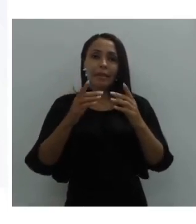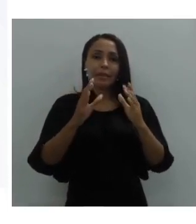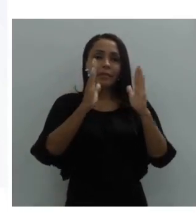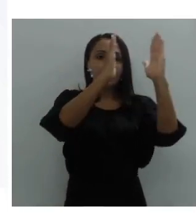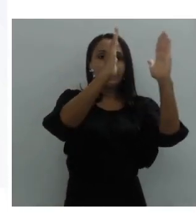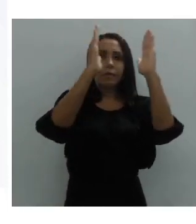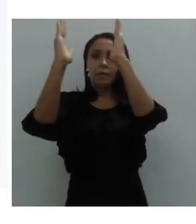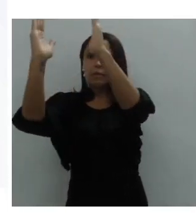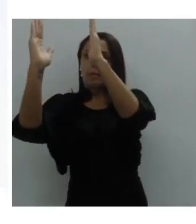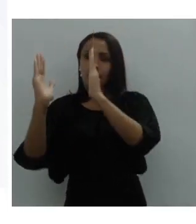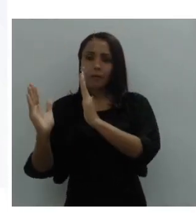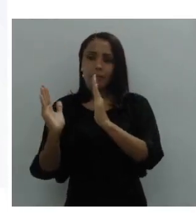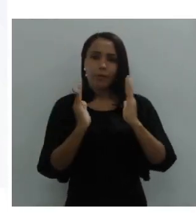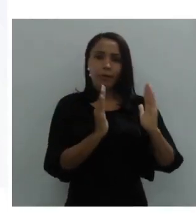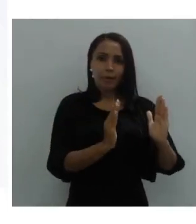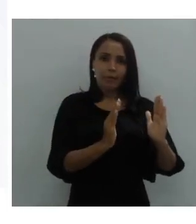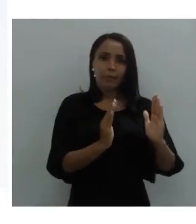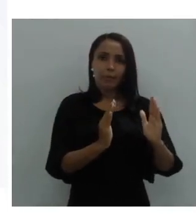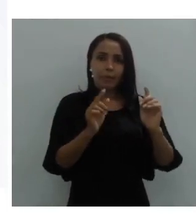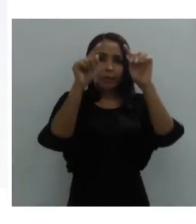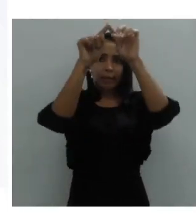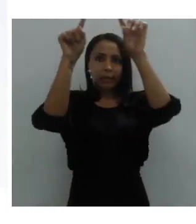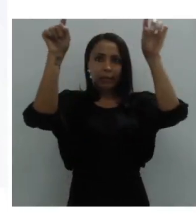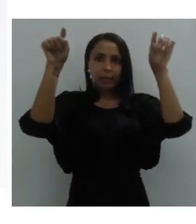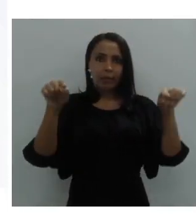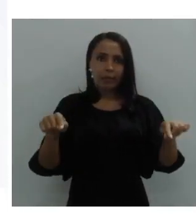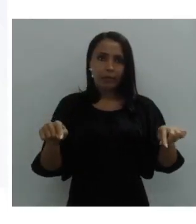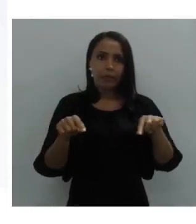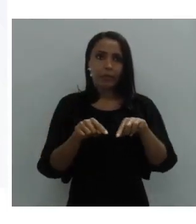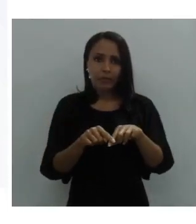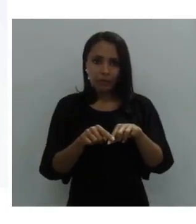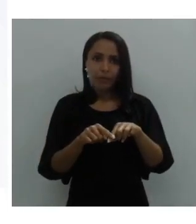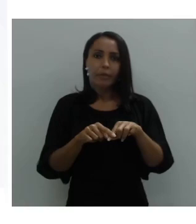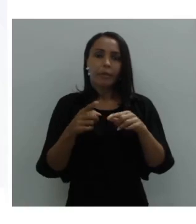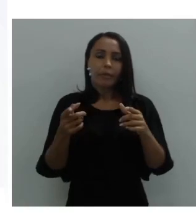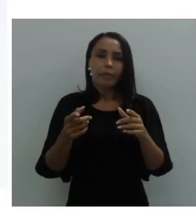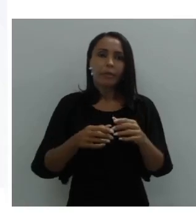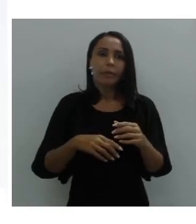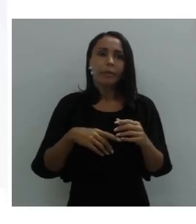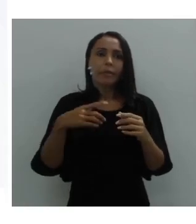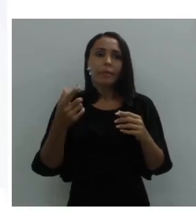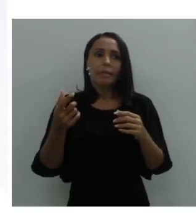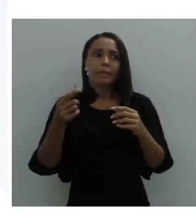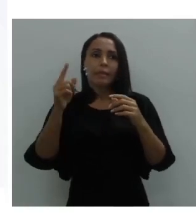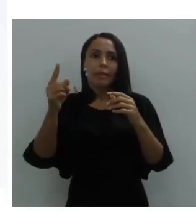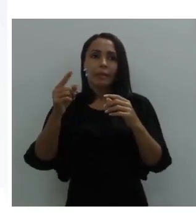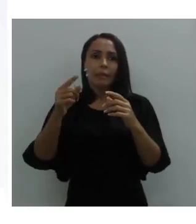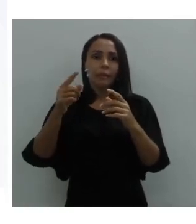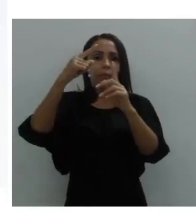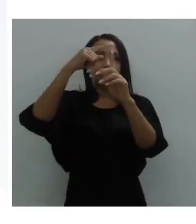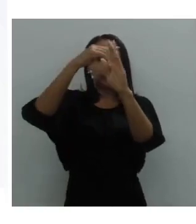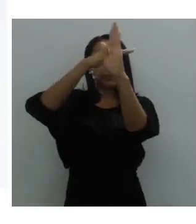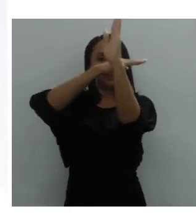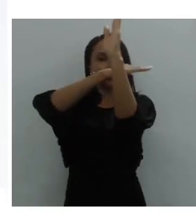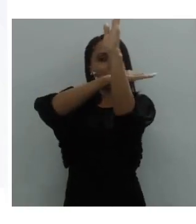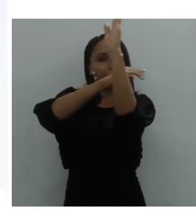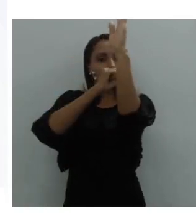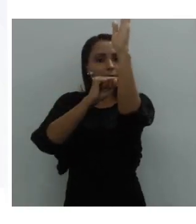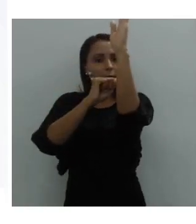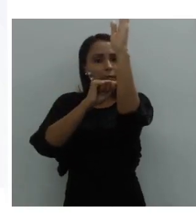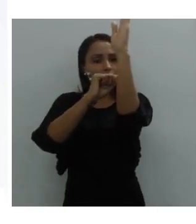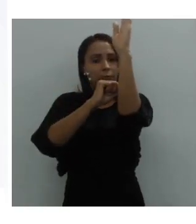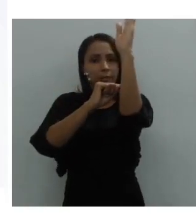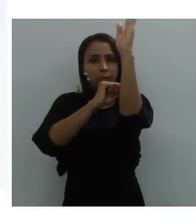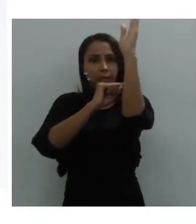chamadas de quadrantes. Então, o quadrante você tem, quando você tem o centro, né? Então, do seu lado, você